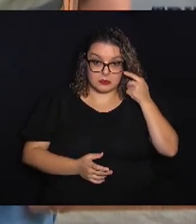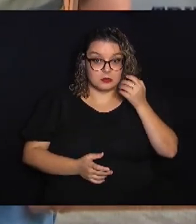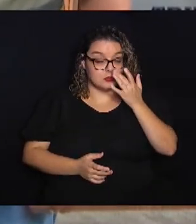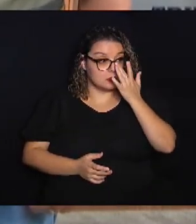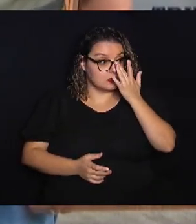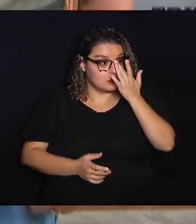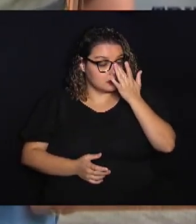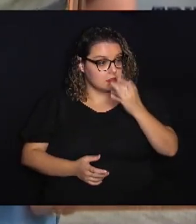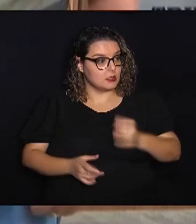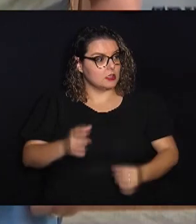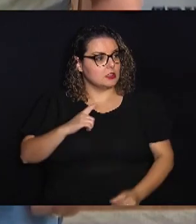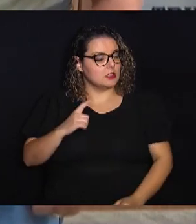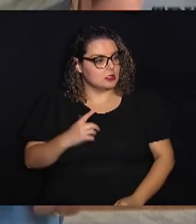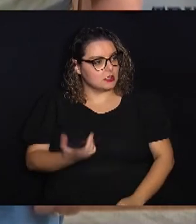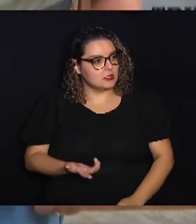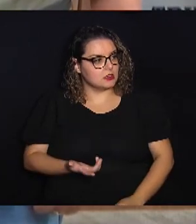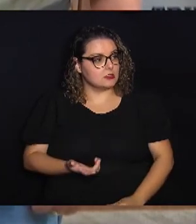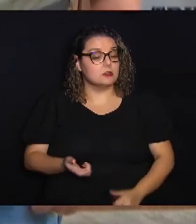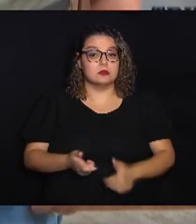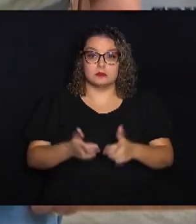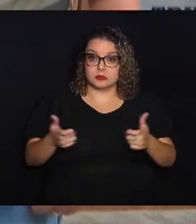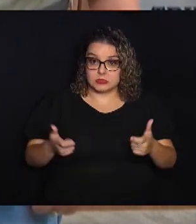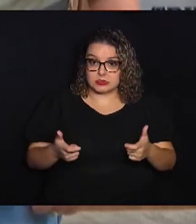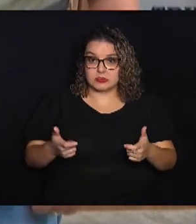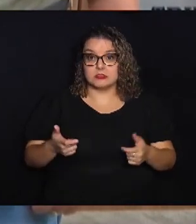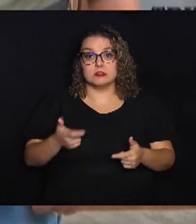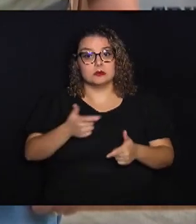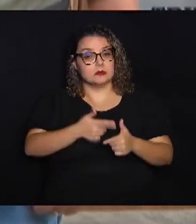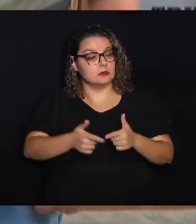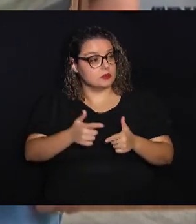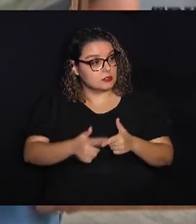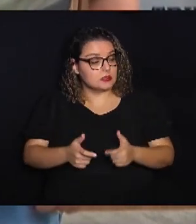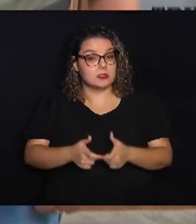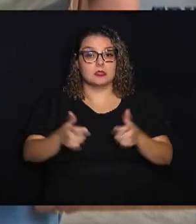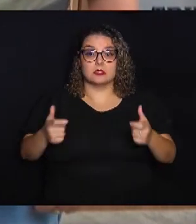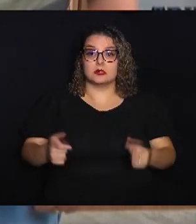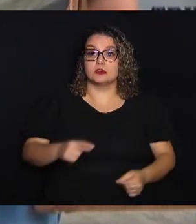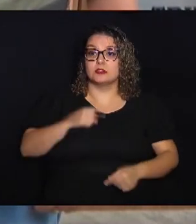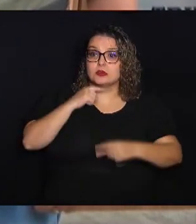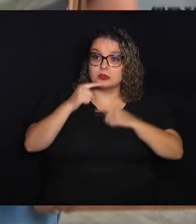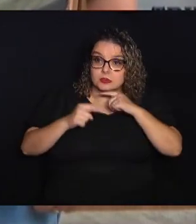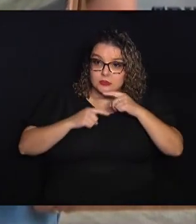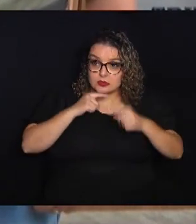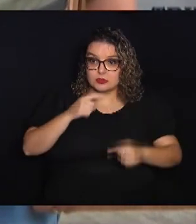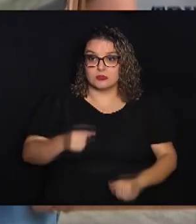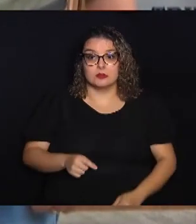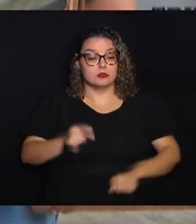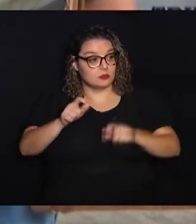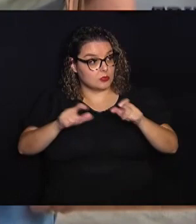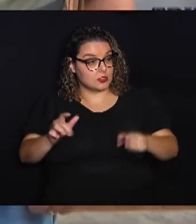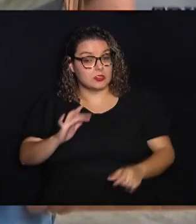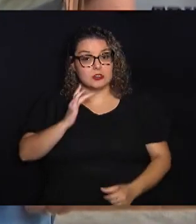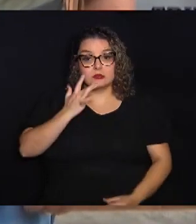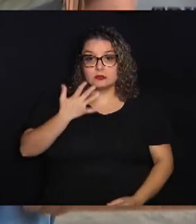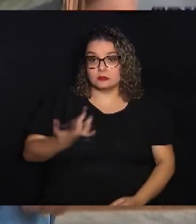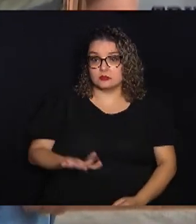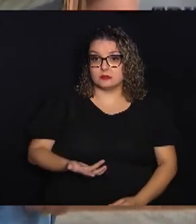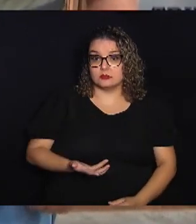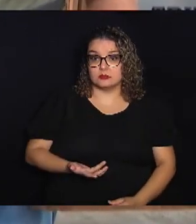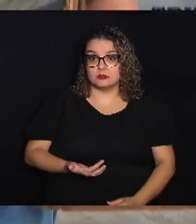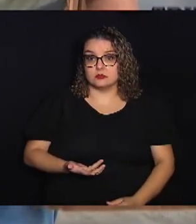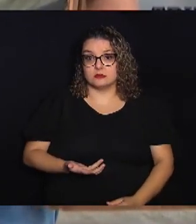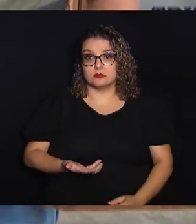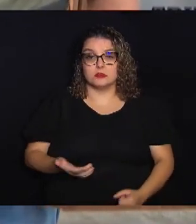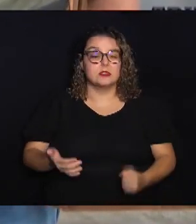né, ainda temos aí grandes obstáculos, grandes dúvidas, pessoas que ainda preferem